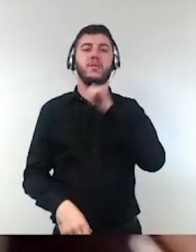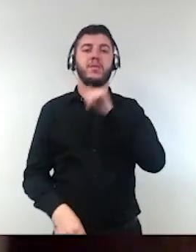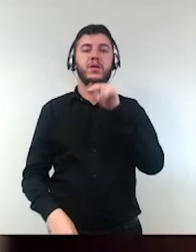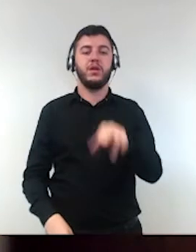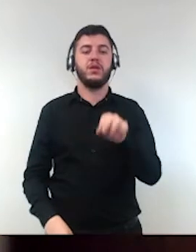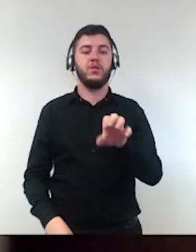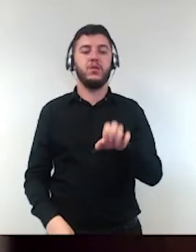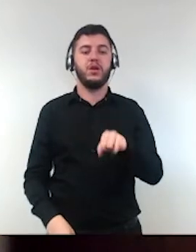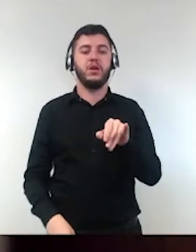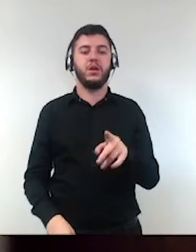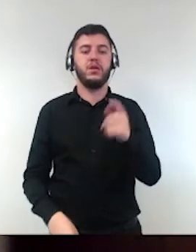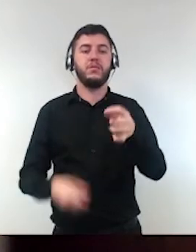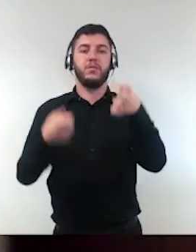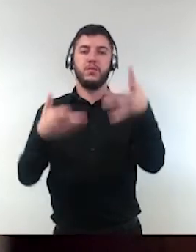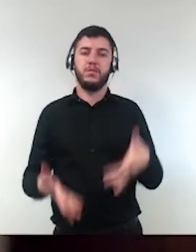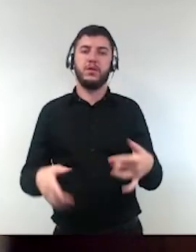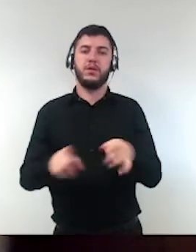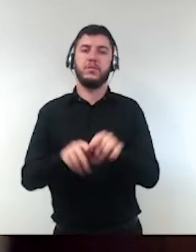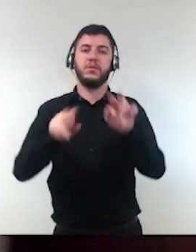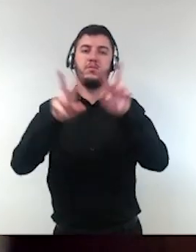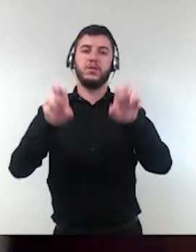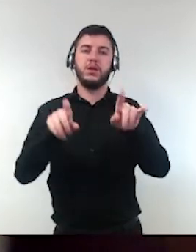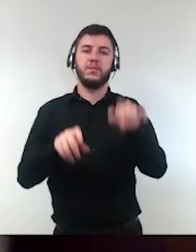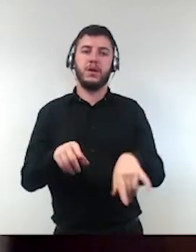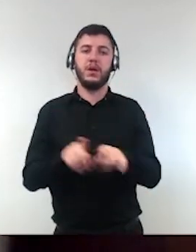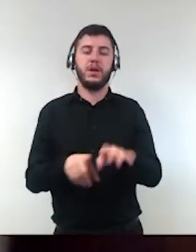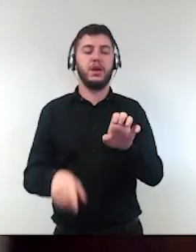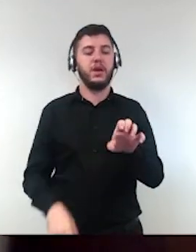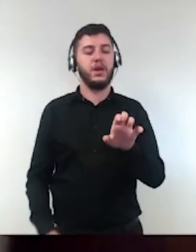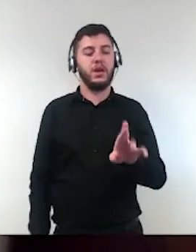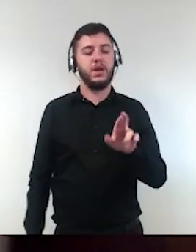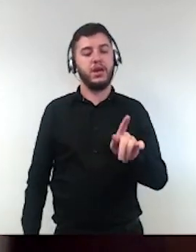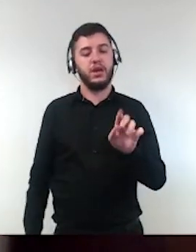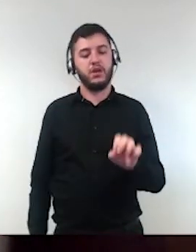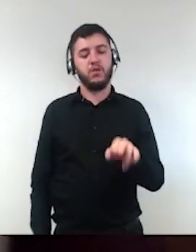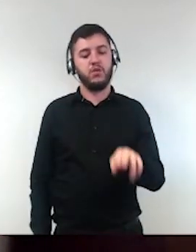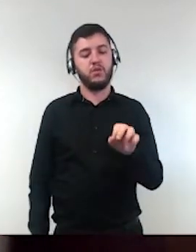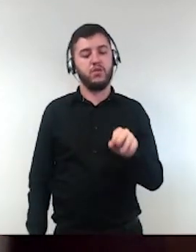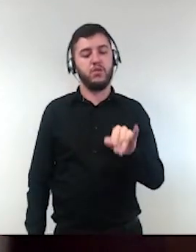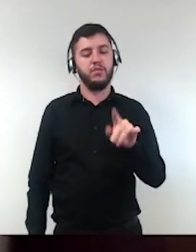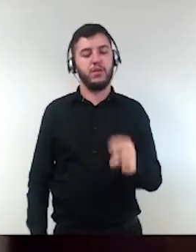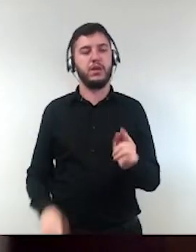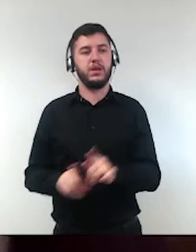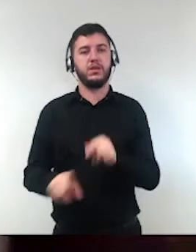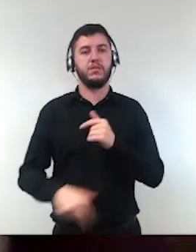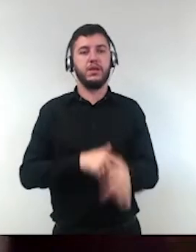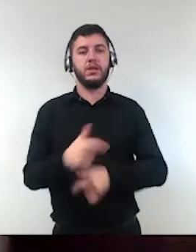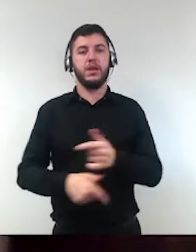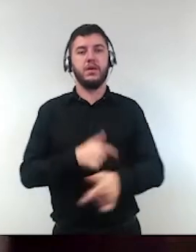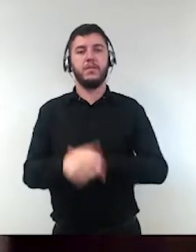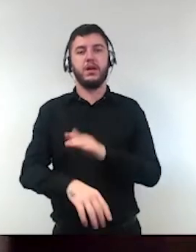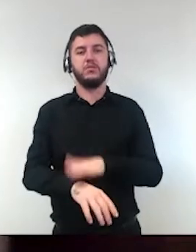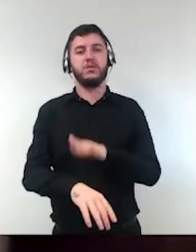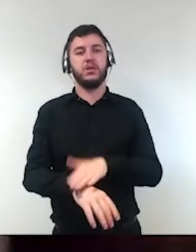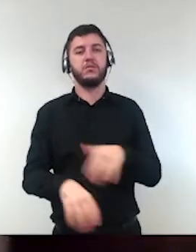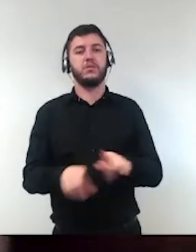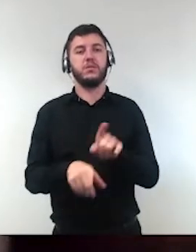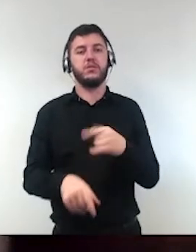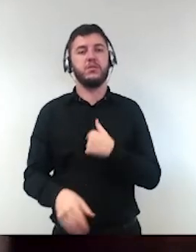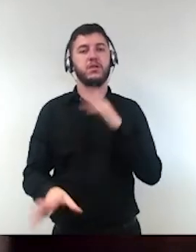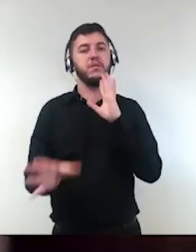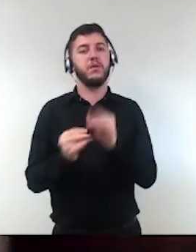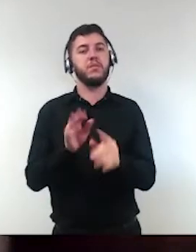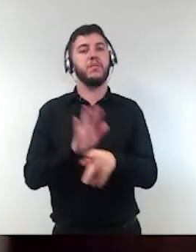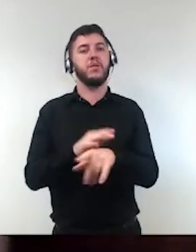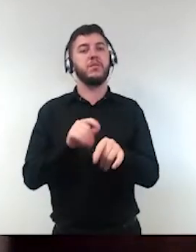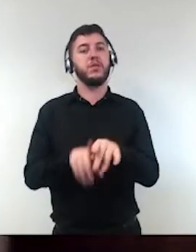de ergonomia, em termos de tempo de trabalho. Nós sabemos que agora, durante a pandemia, o